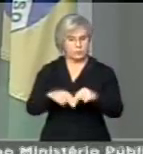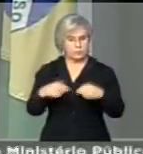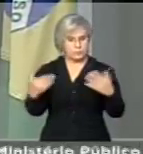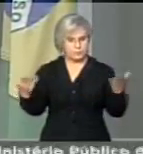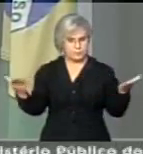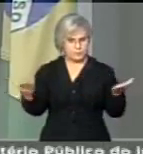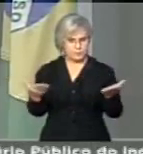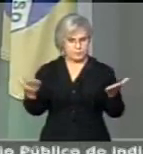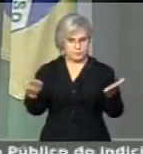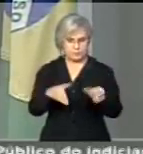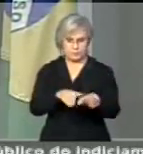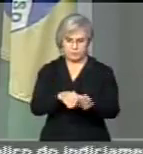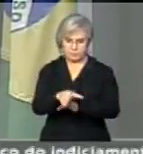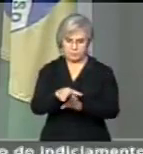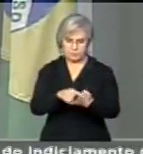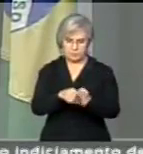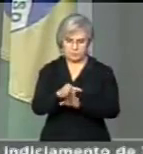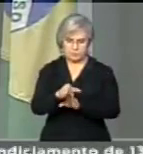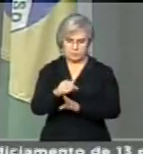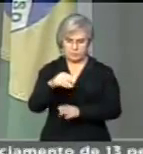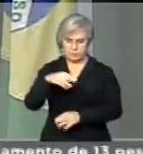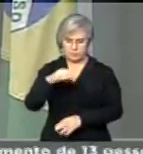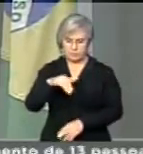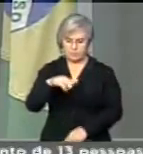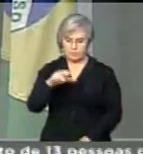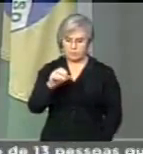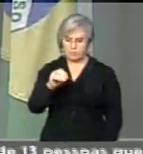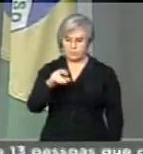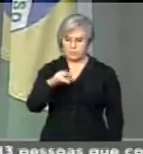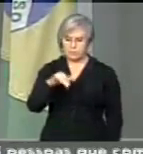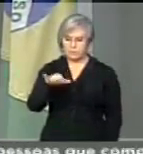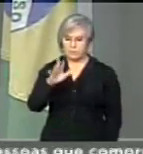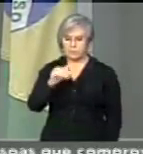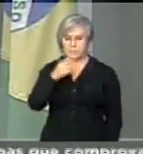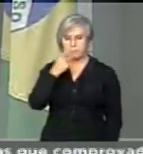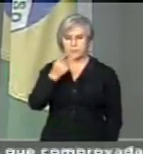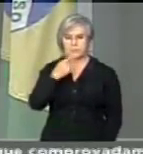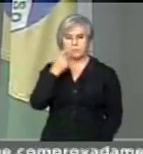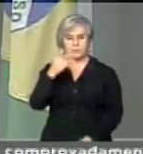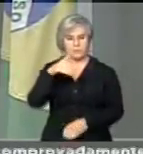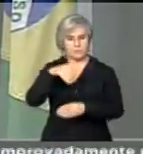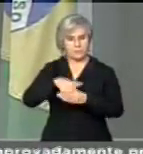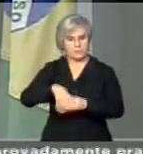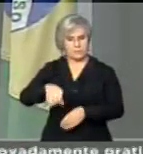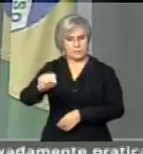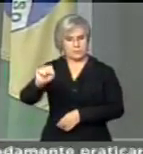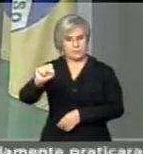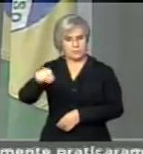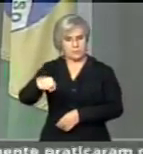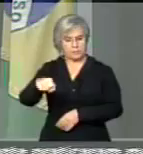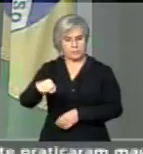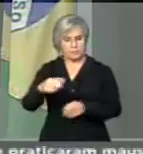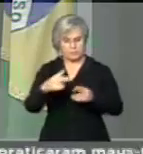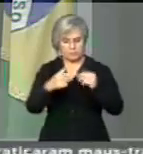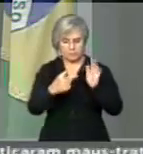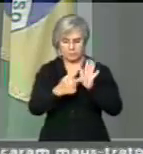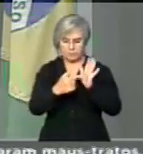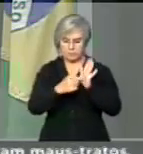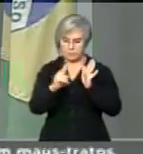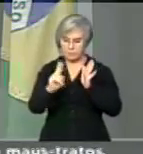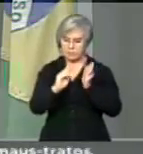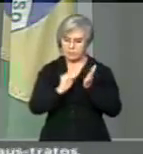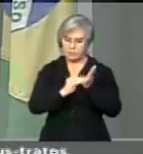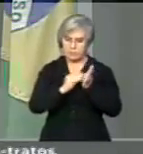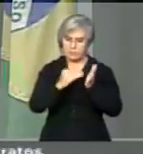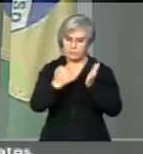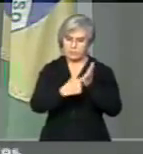nessa orientação, a minoria marca a posição de sim em relação ao requerimento nominal